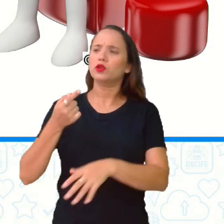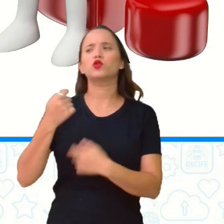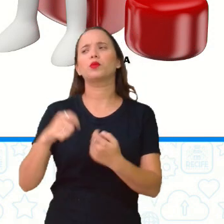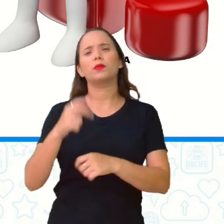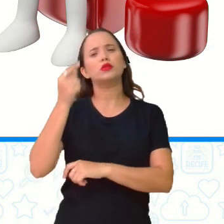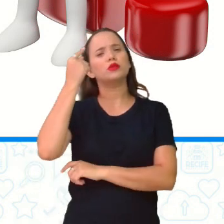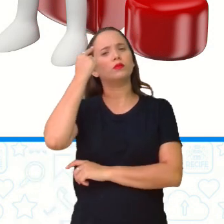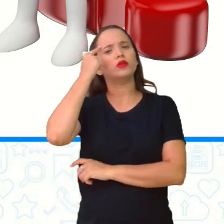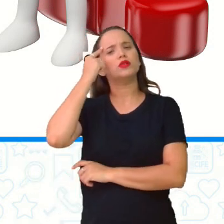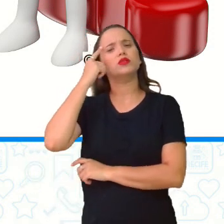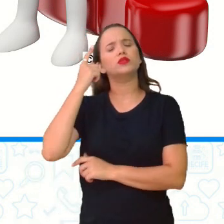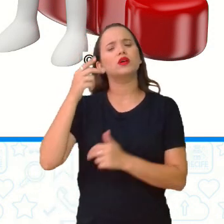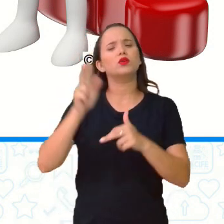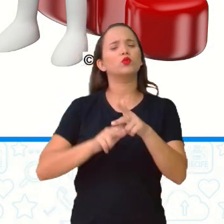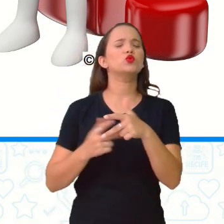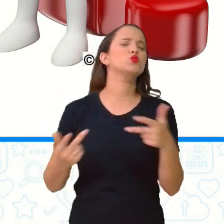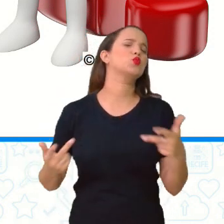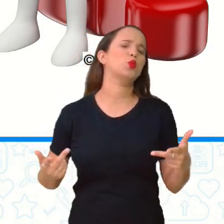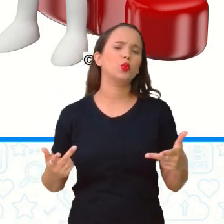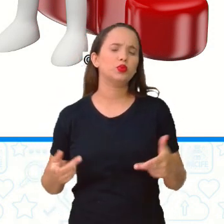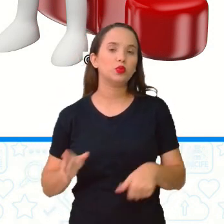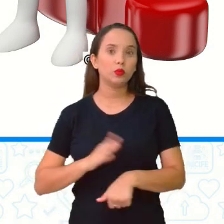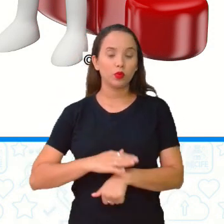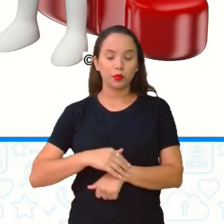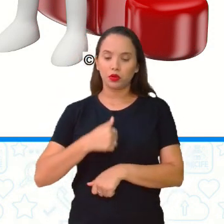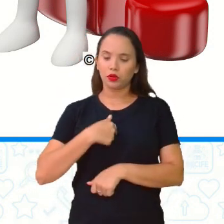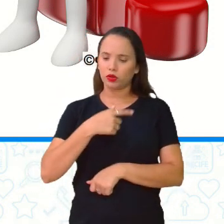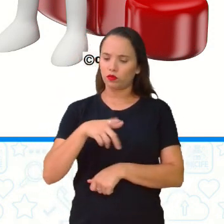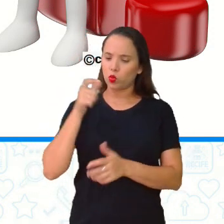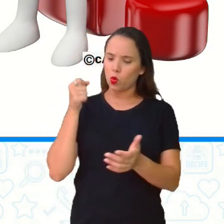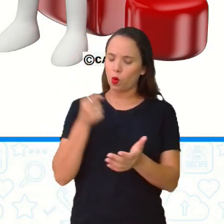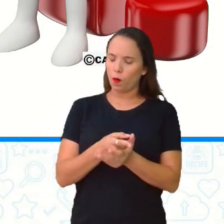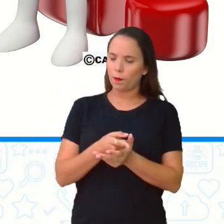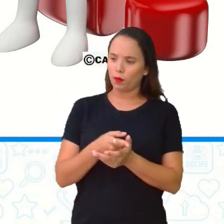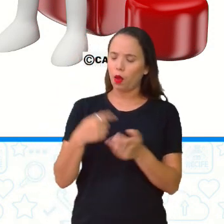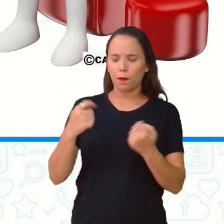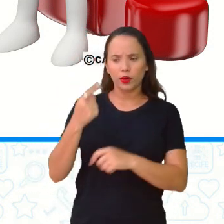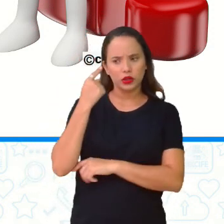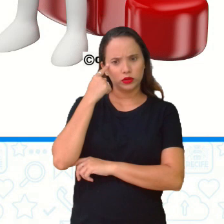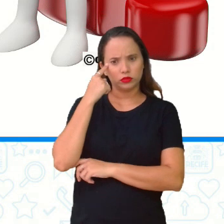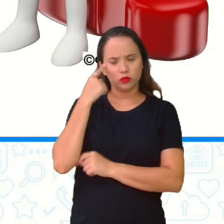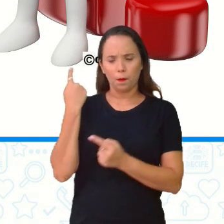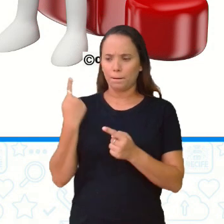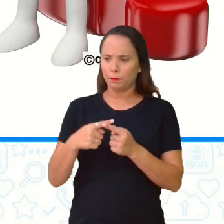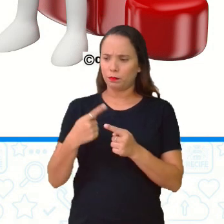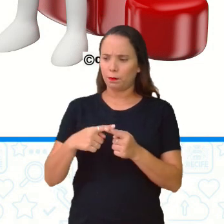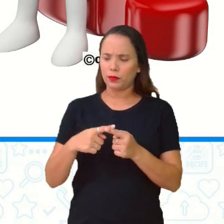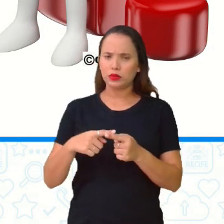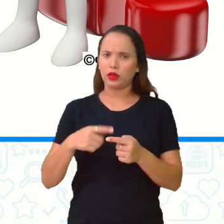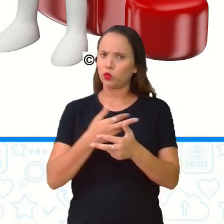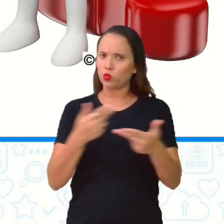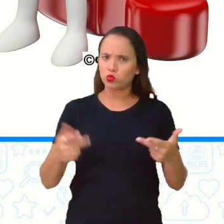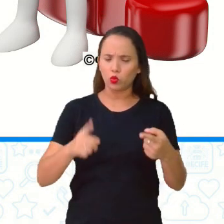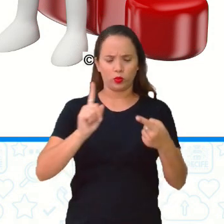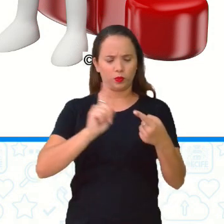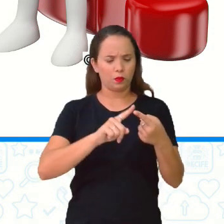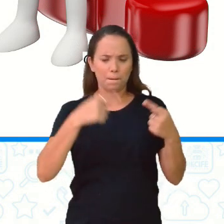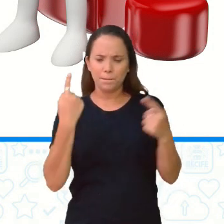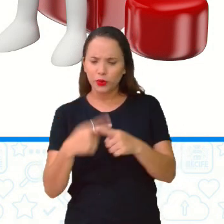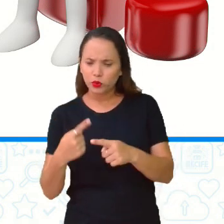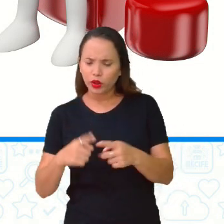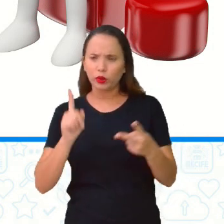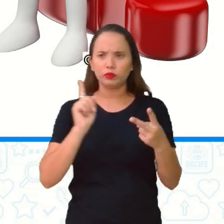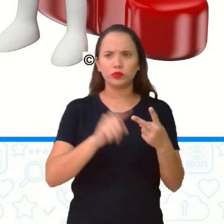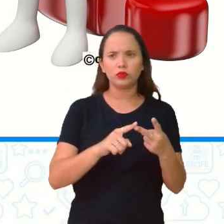pensar em algumas coisinhas. Por exemplo, quando eu vou comprar, eu preciso pensar: por que comprar? O que comprar? Como